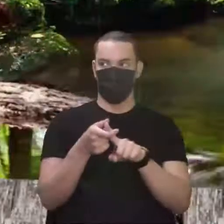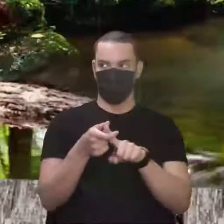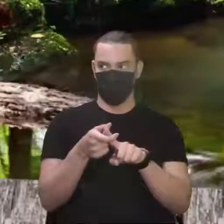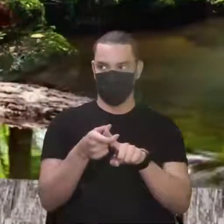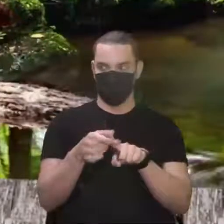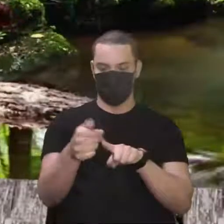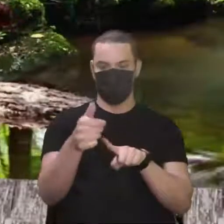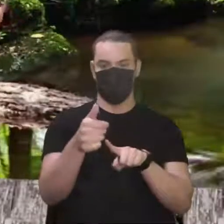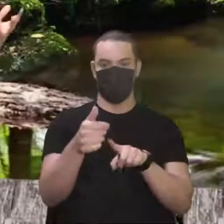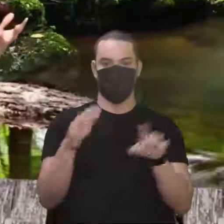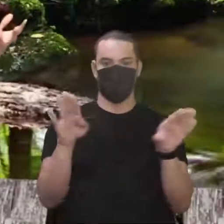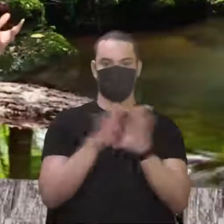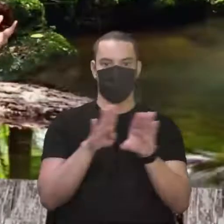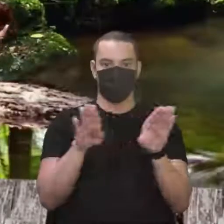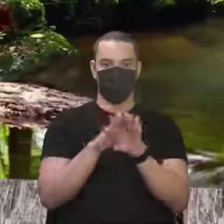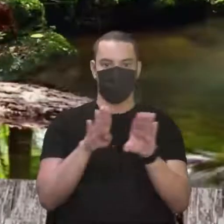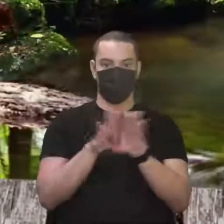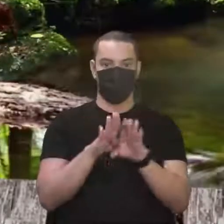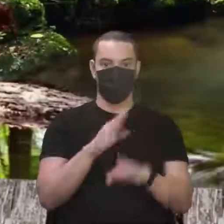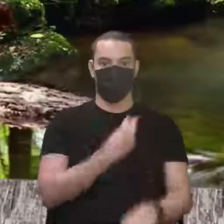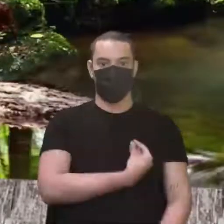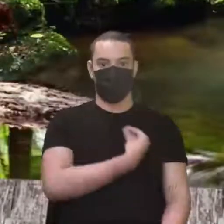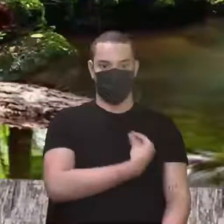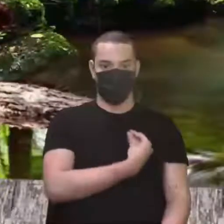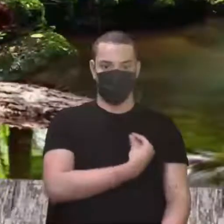e na área em que eu estou,